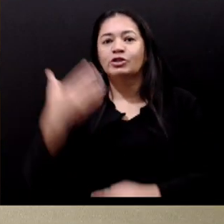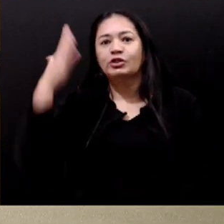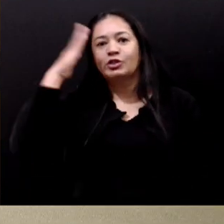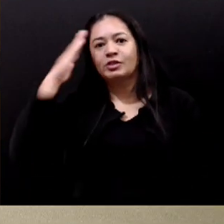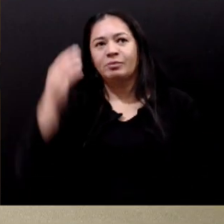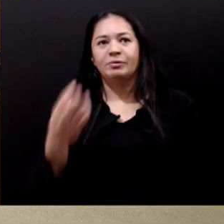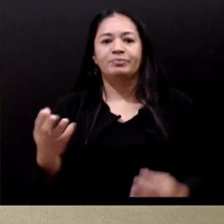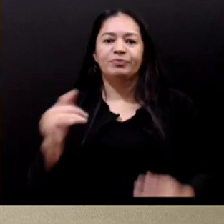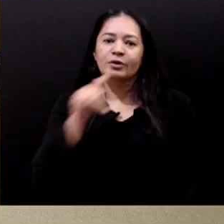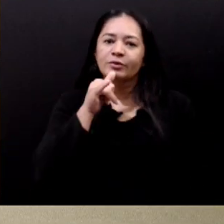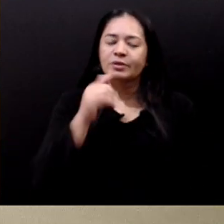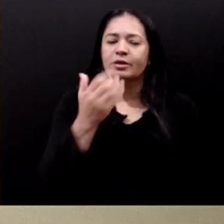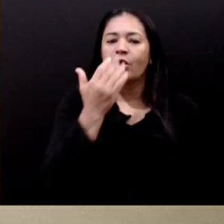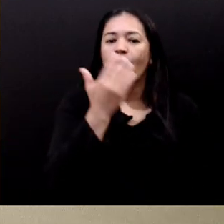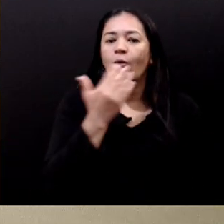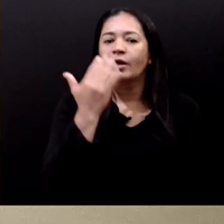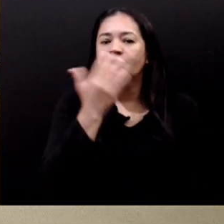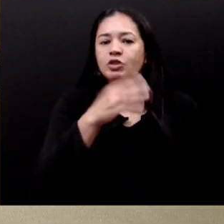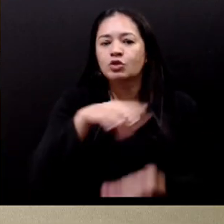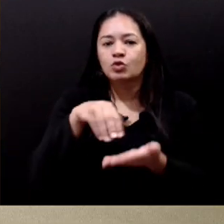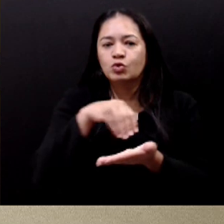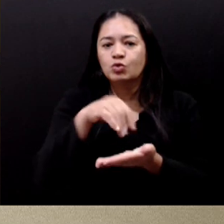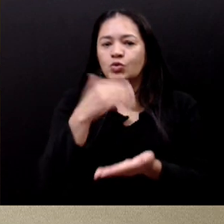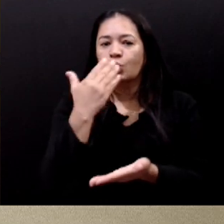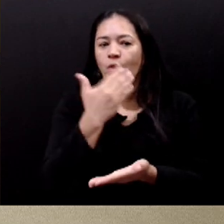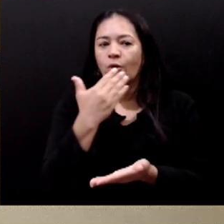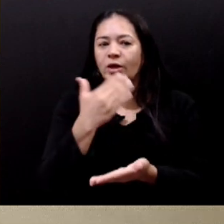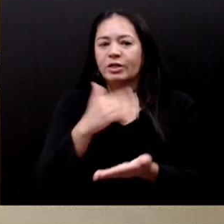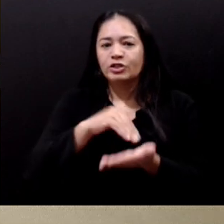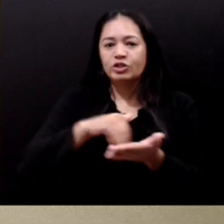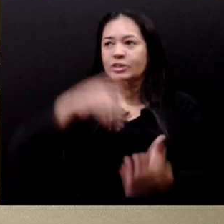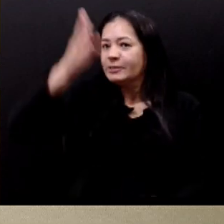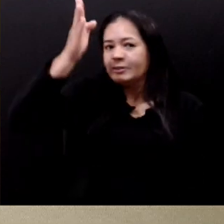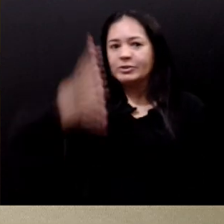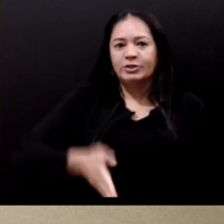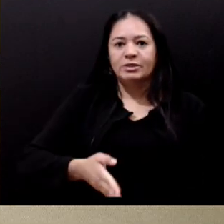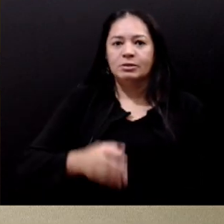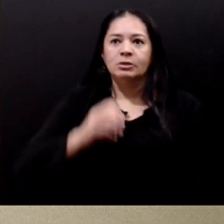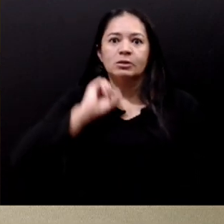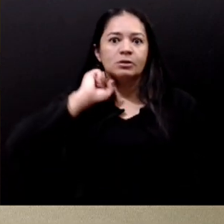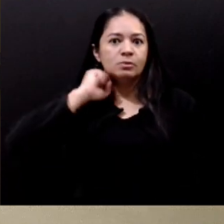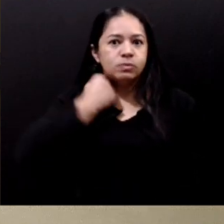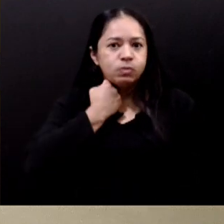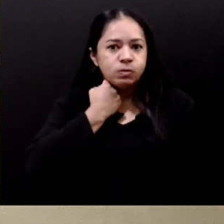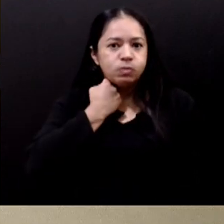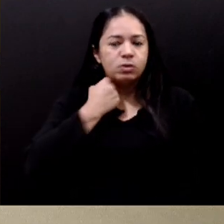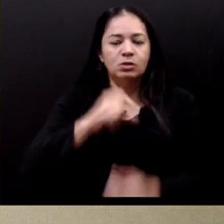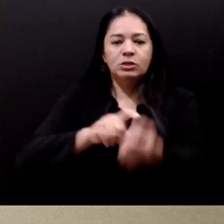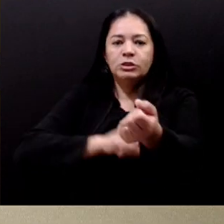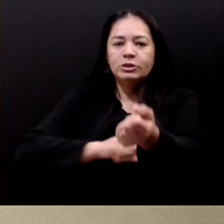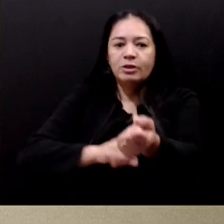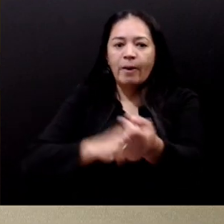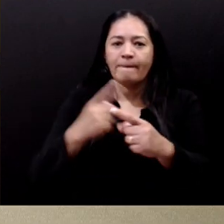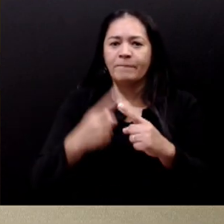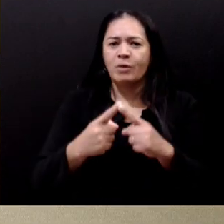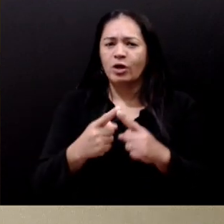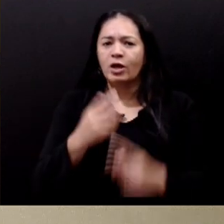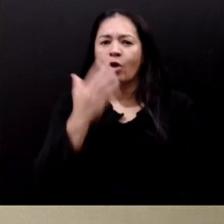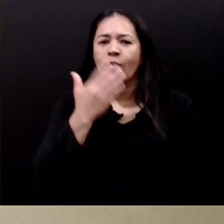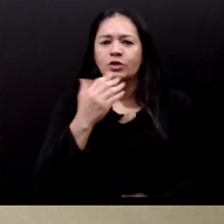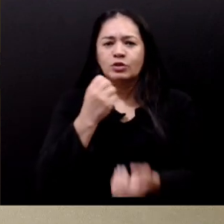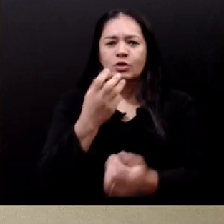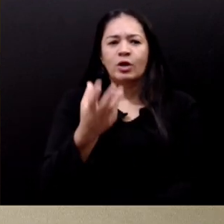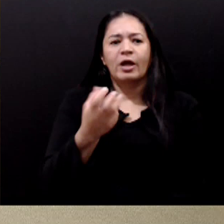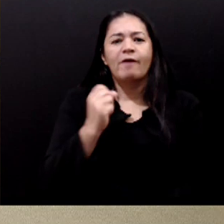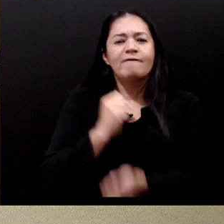quem tira o açúcar direto, ele vai ficar estressado, vai ficar Uhum. nervoso, porque o açúcar vicia mesmo. Então, né,